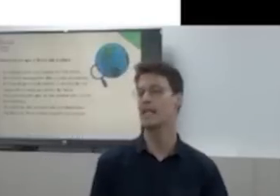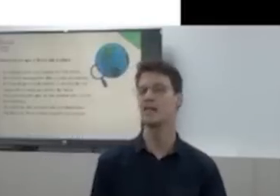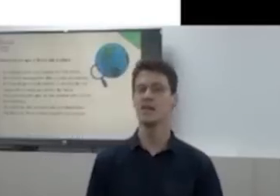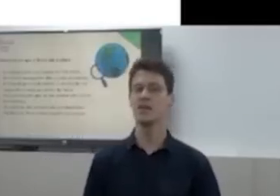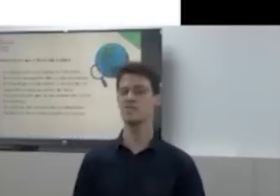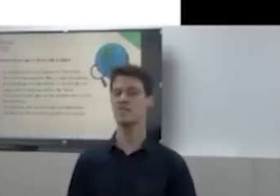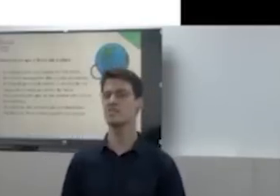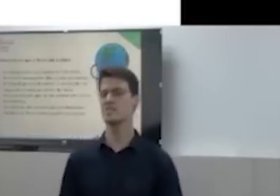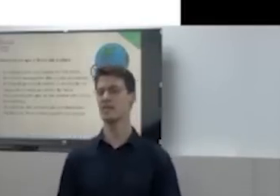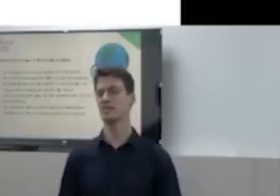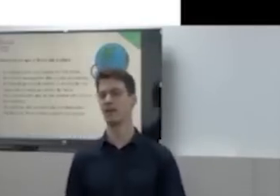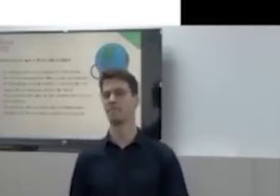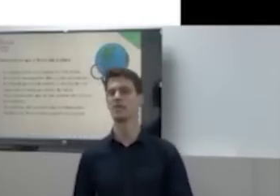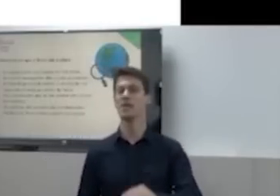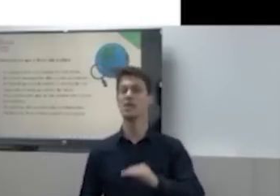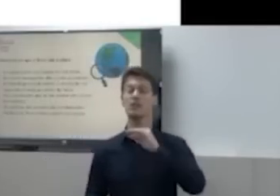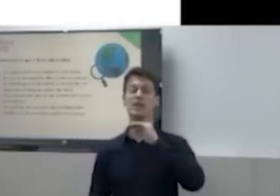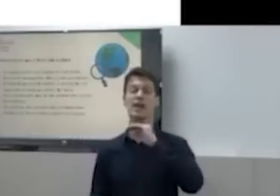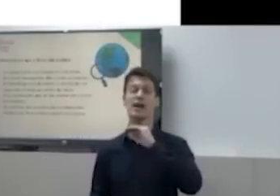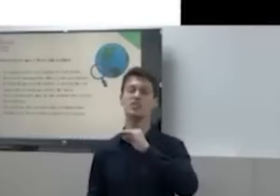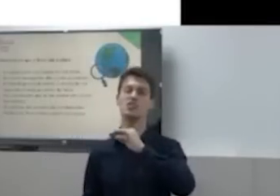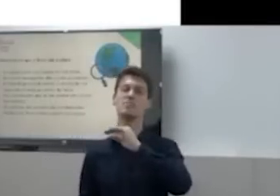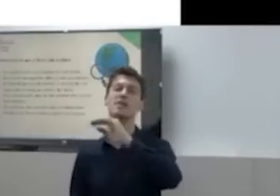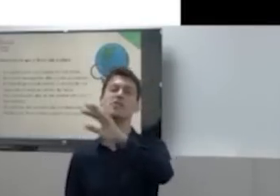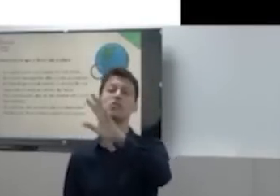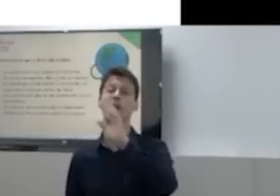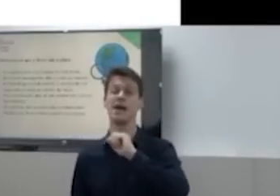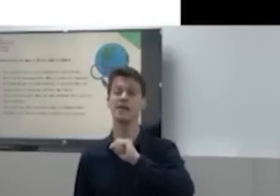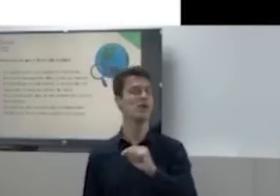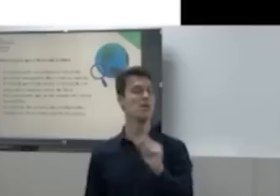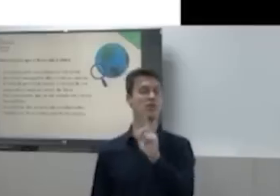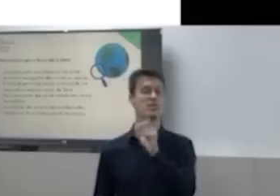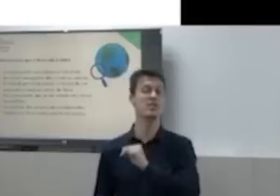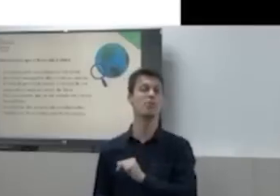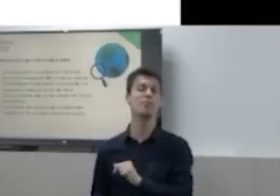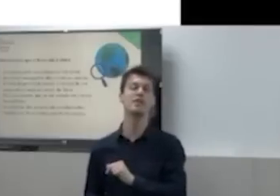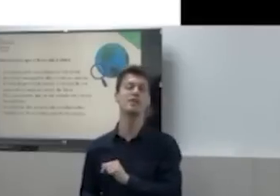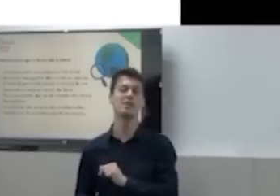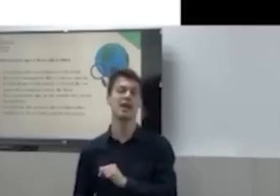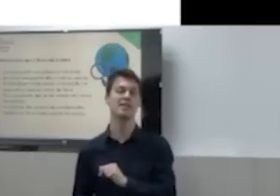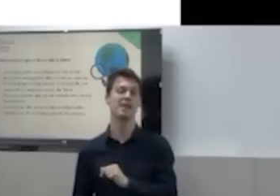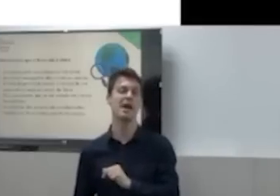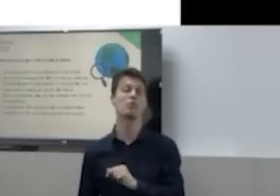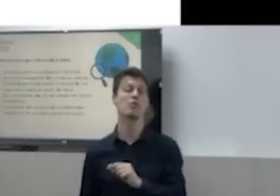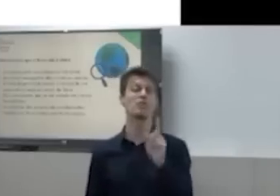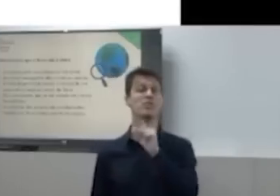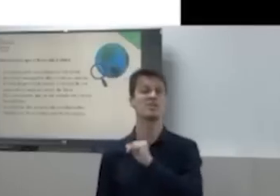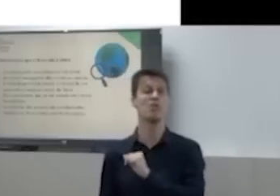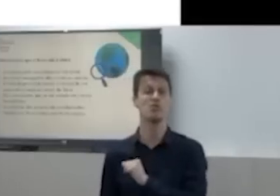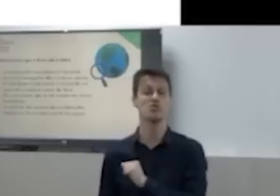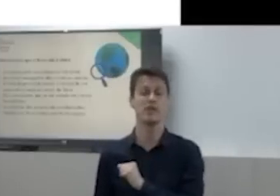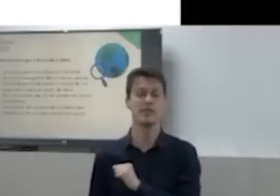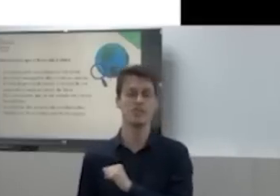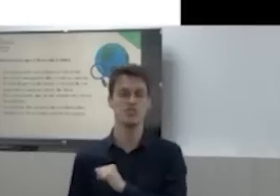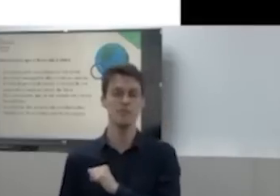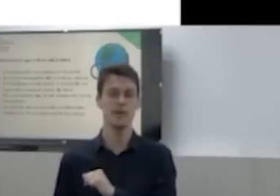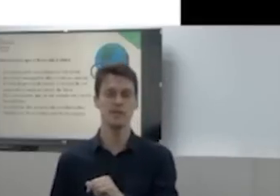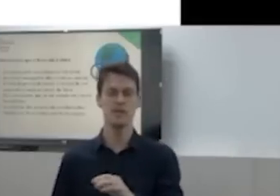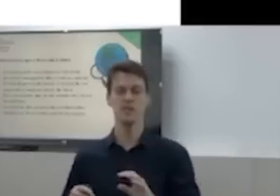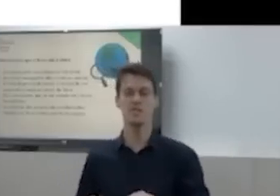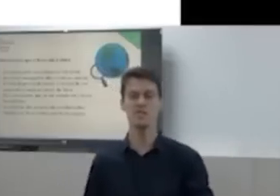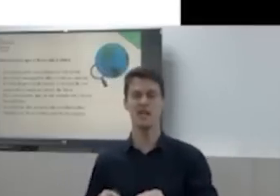coloca a toalha e você senta. E fica admirando o mar, porque você não pode entrar ainda na água, porque você